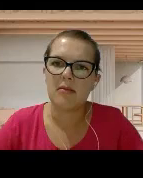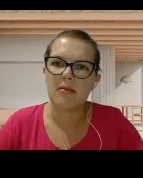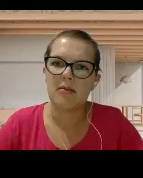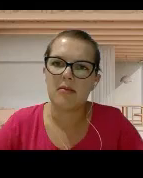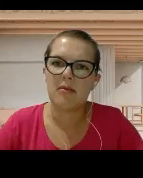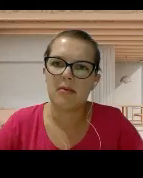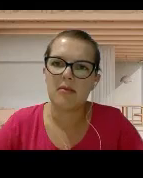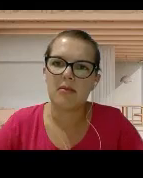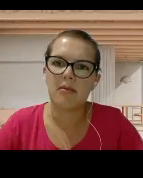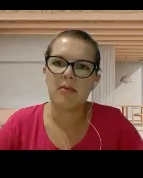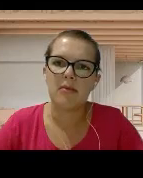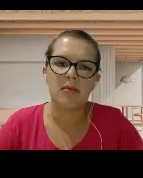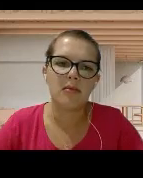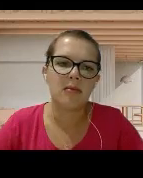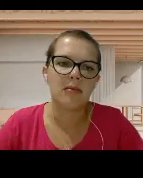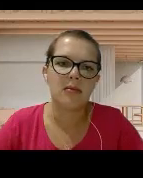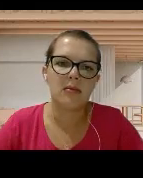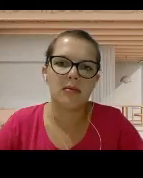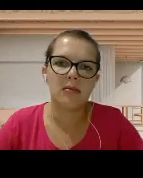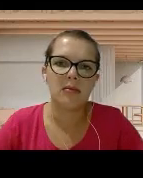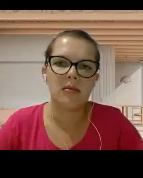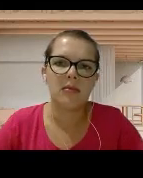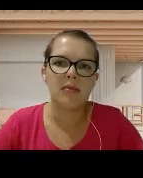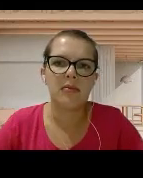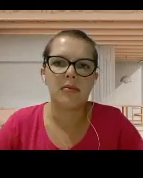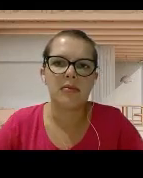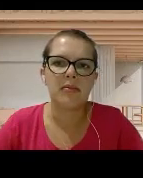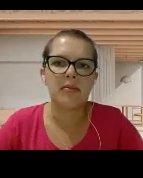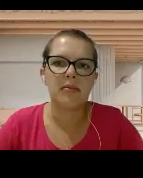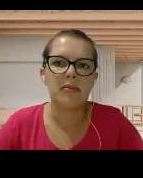degrau. Sei. Que é o concreto rolado.